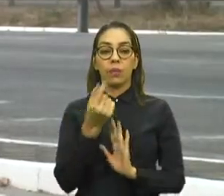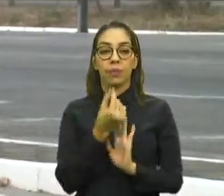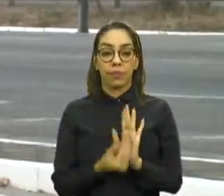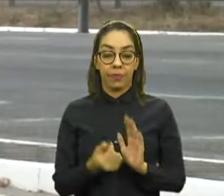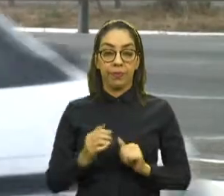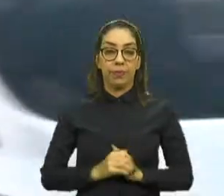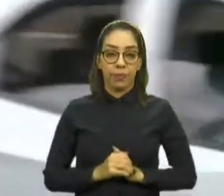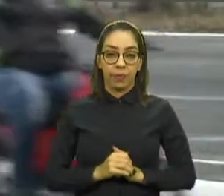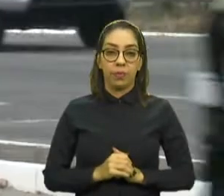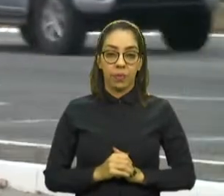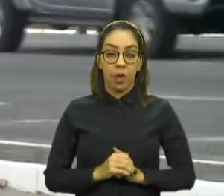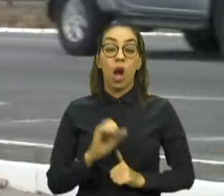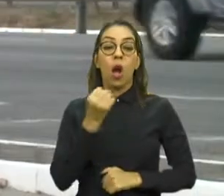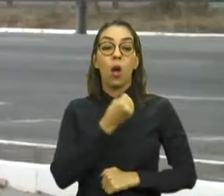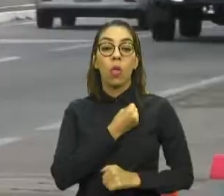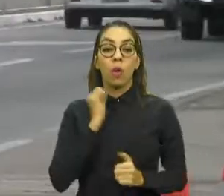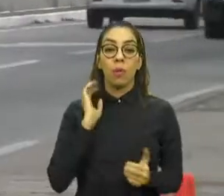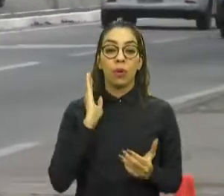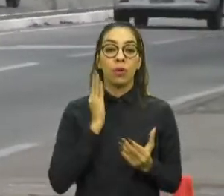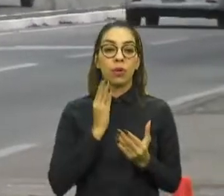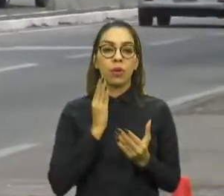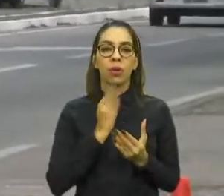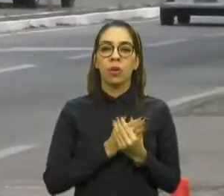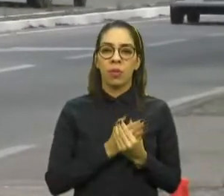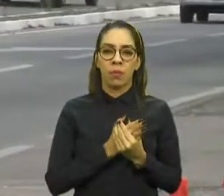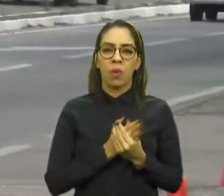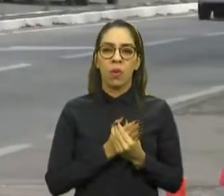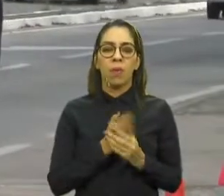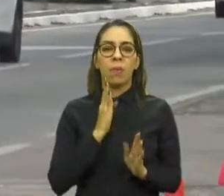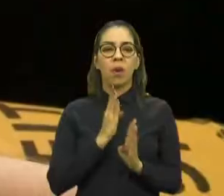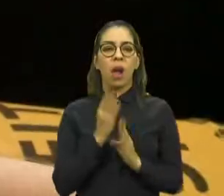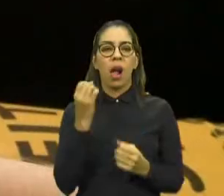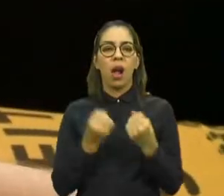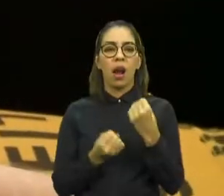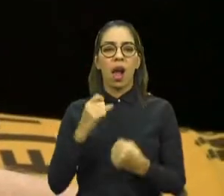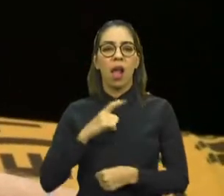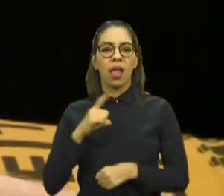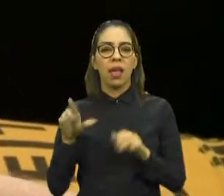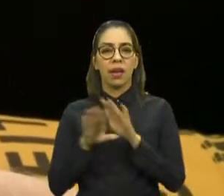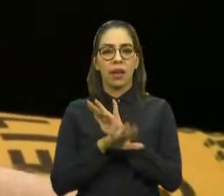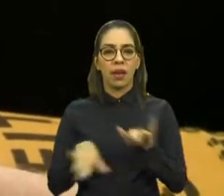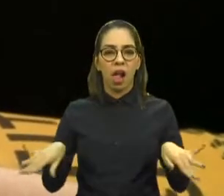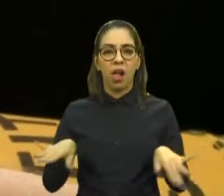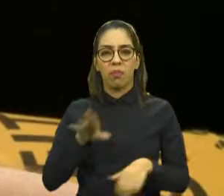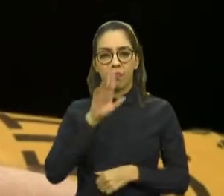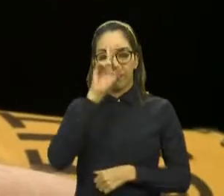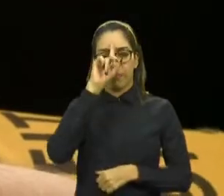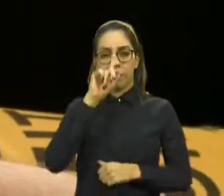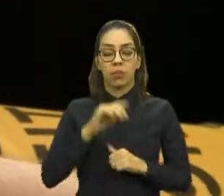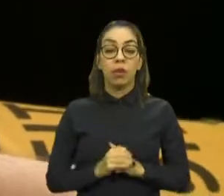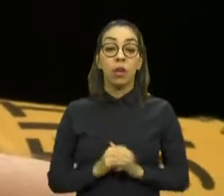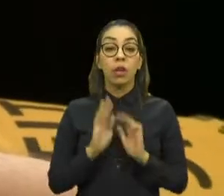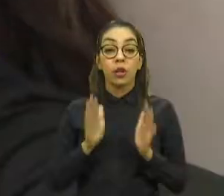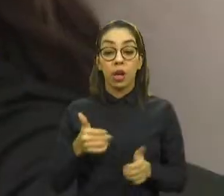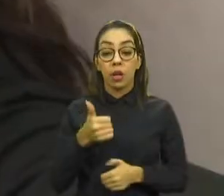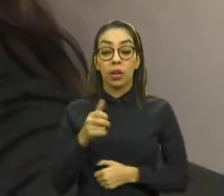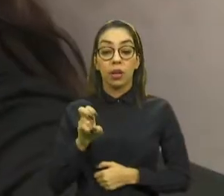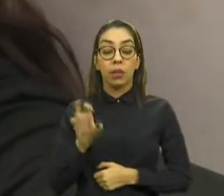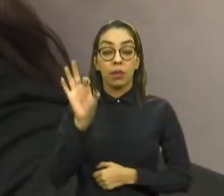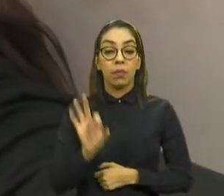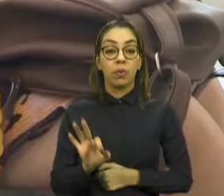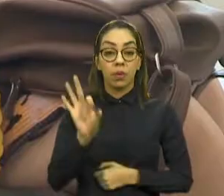por transporte irregular de crianças em todo o país. Pesquisa aponta que 15% das gestantes